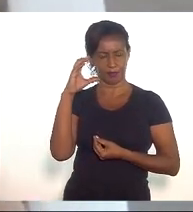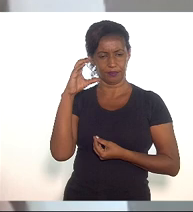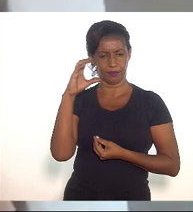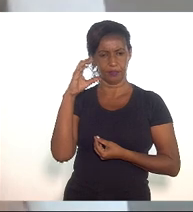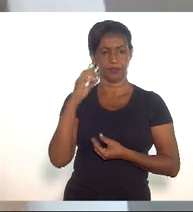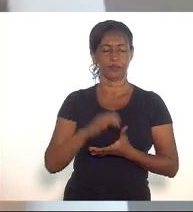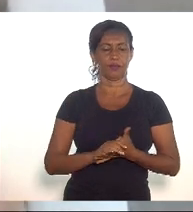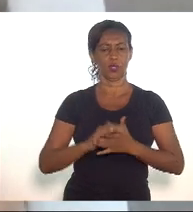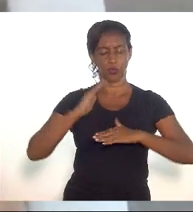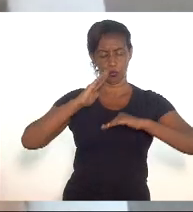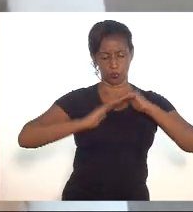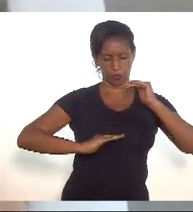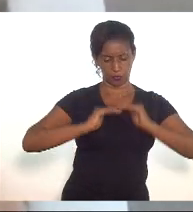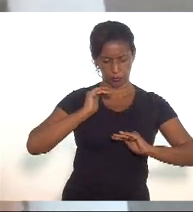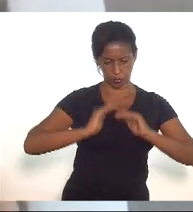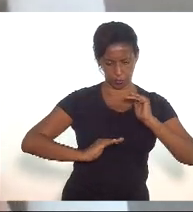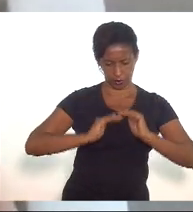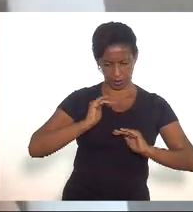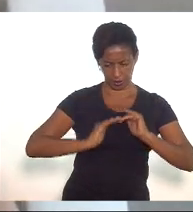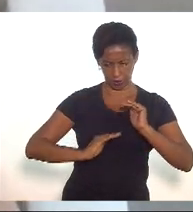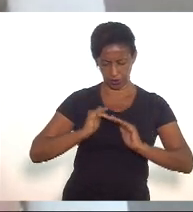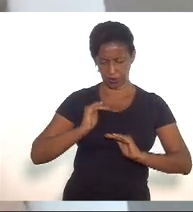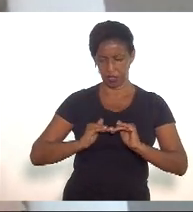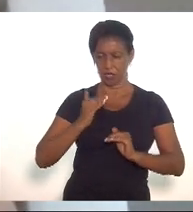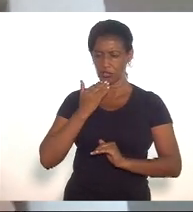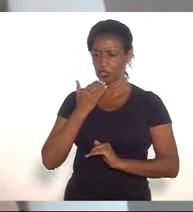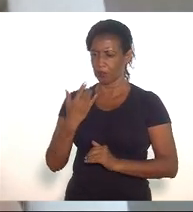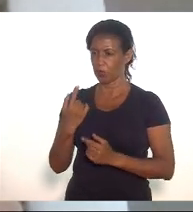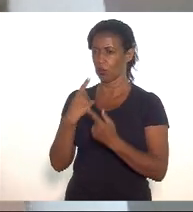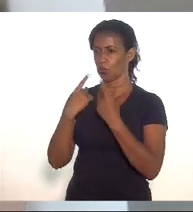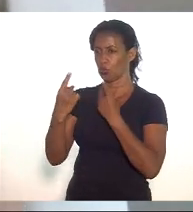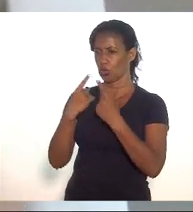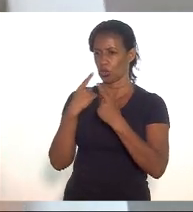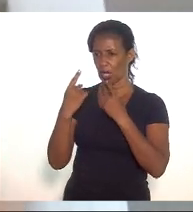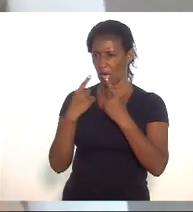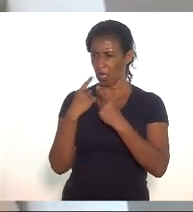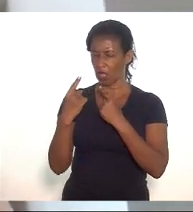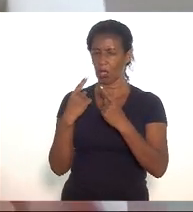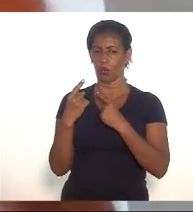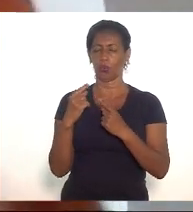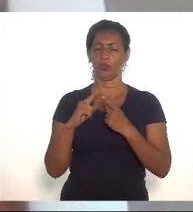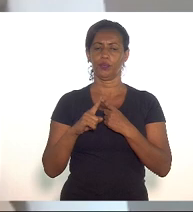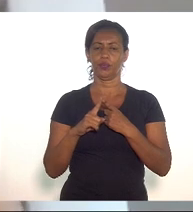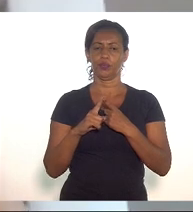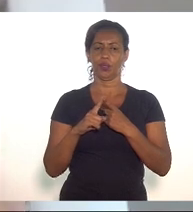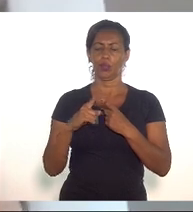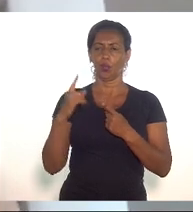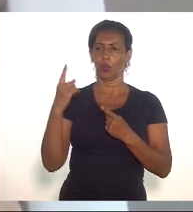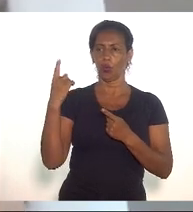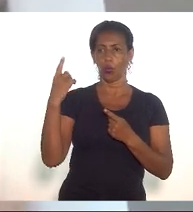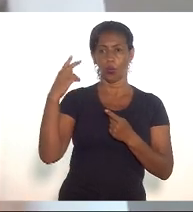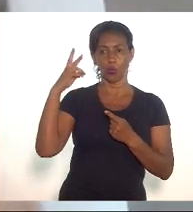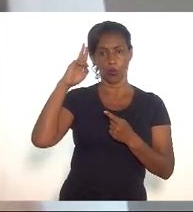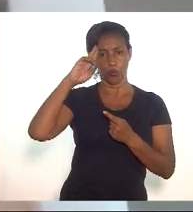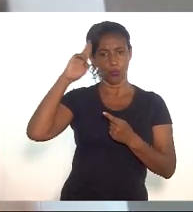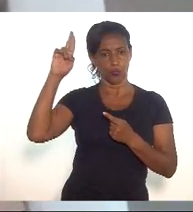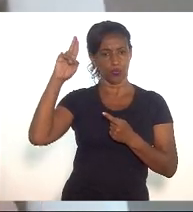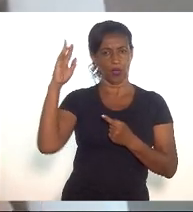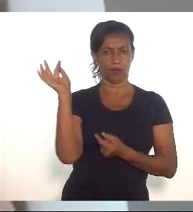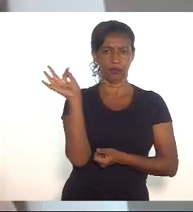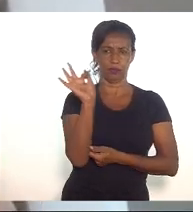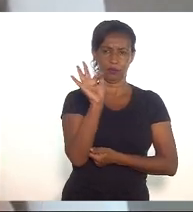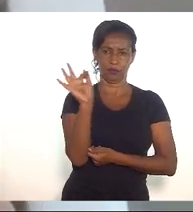Uma das coisas que a CEPLAG tem feito é um diálogo com o reitor Lodi, Porque da mesma forma que o senhor percebe